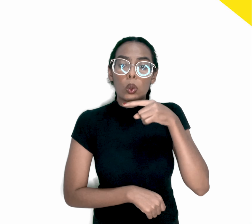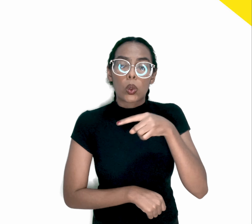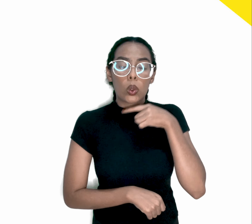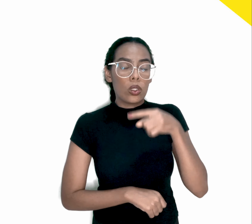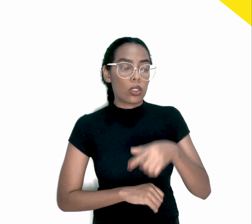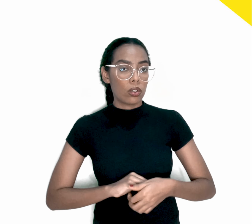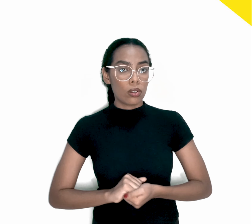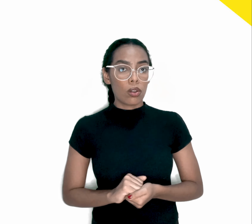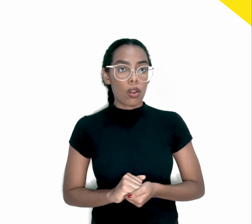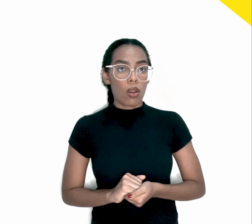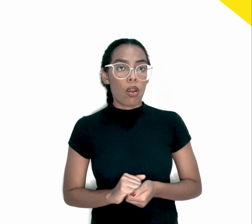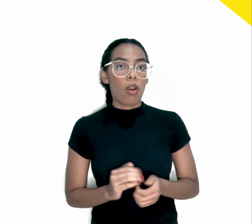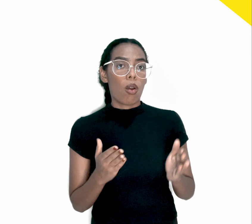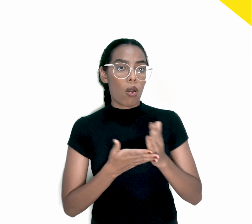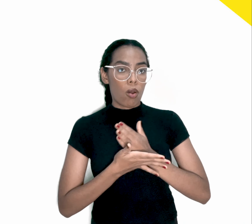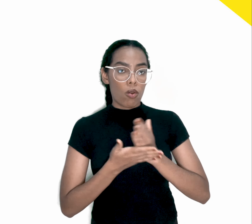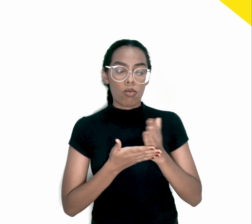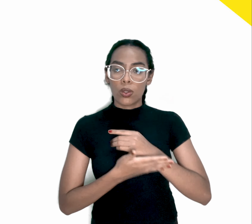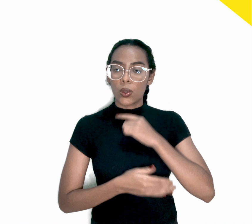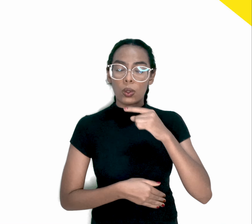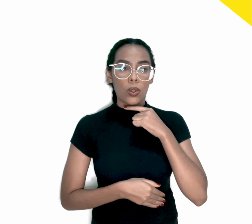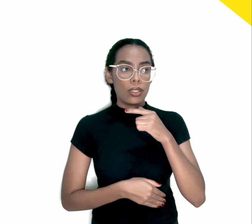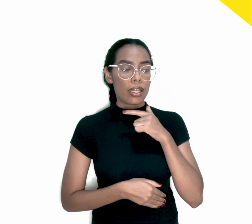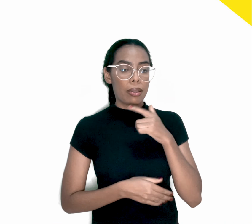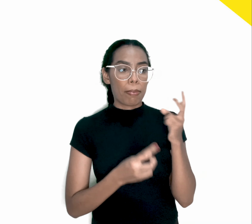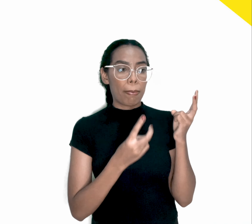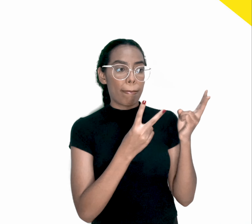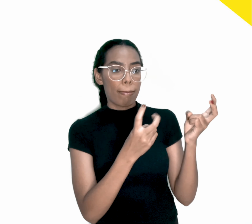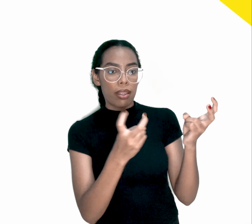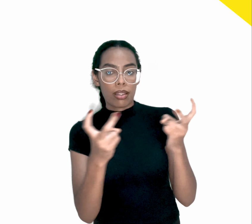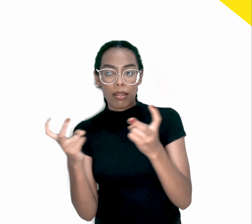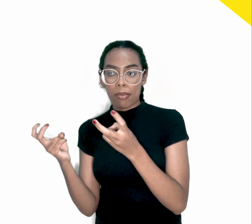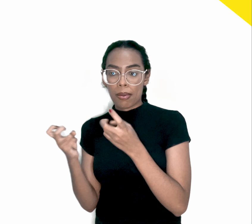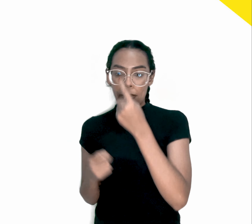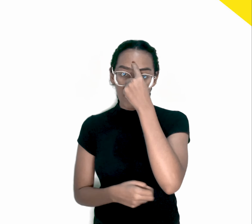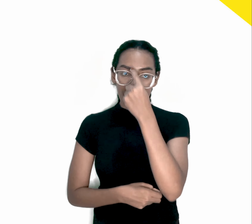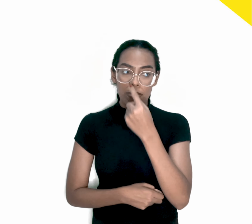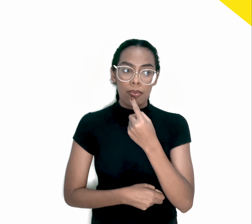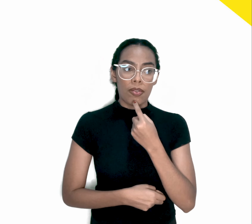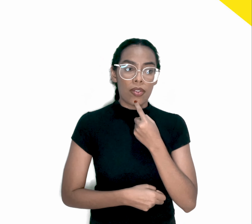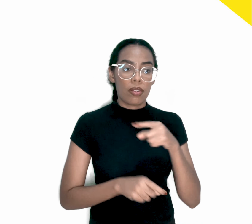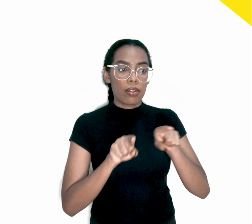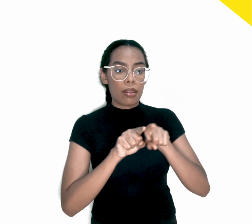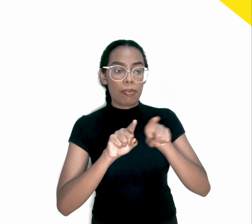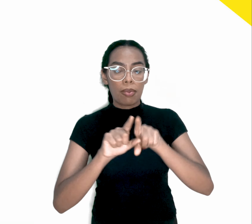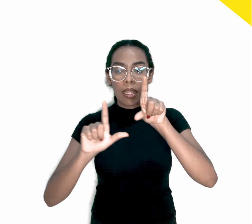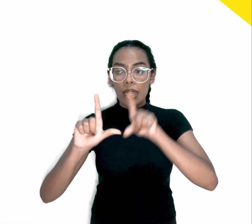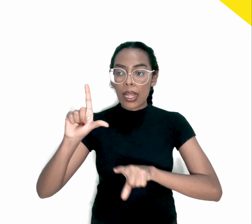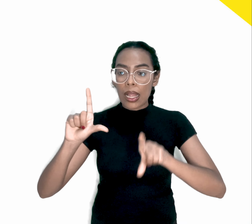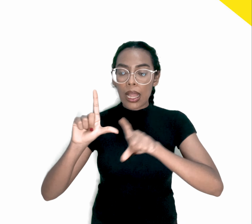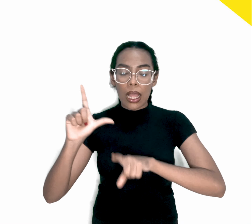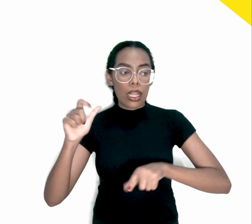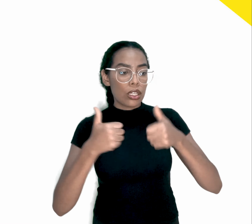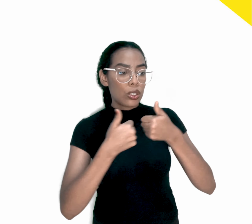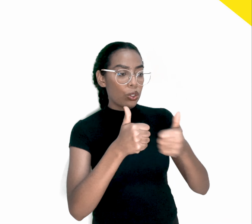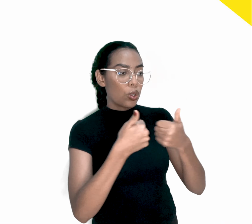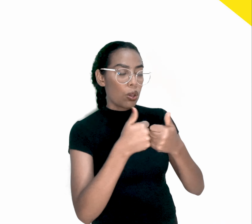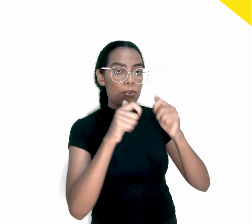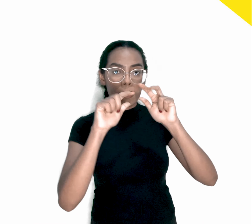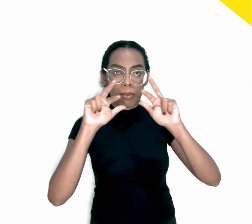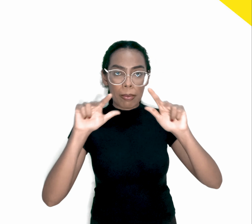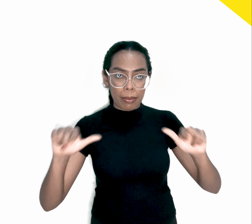visualmente Outras não conseguem reconhecer rostos Ler placas de sinalização e leitreiros de ônibus,